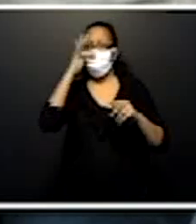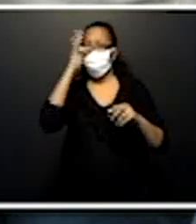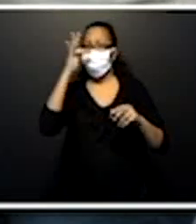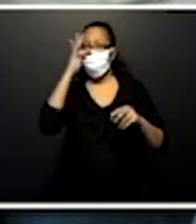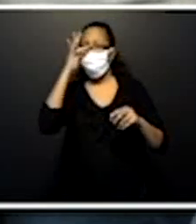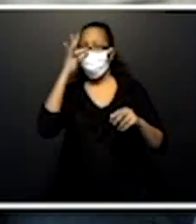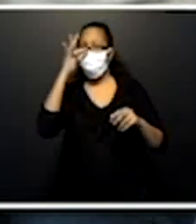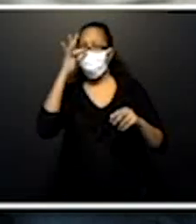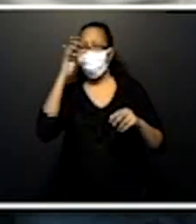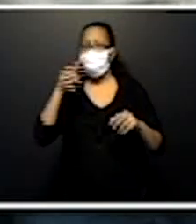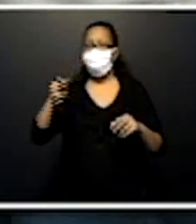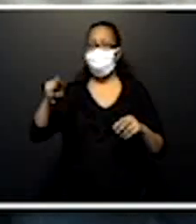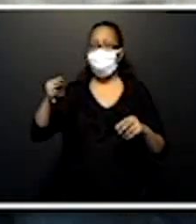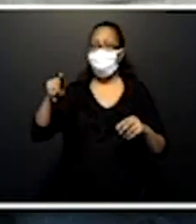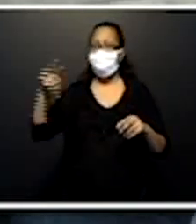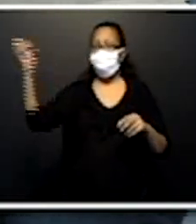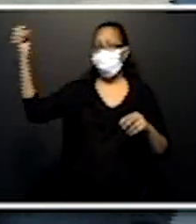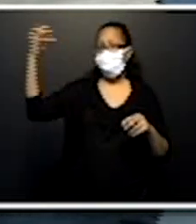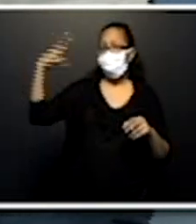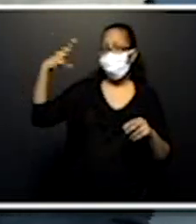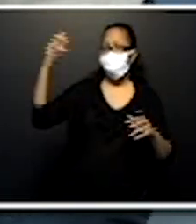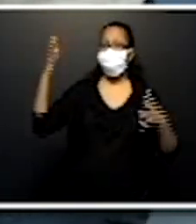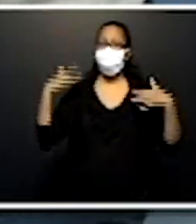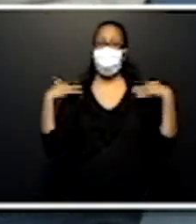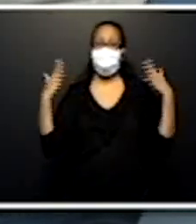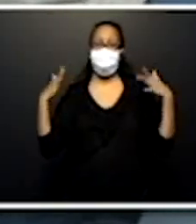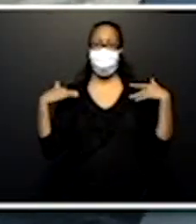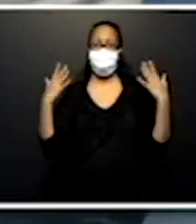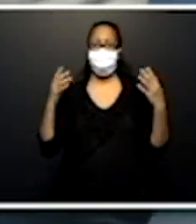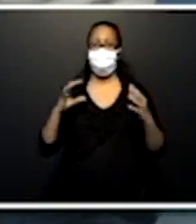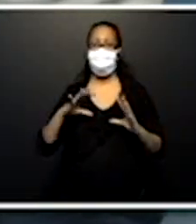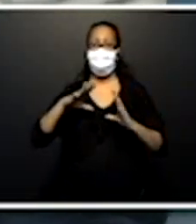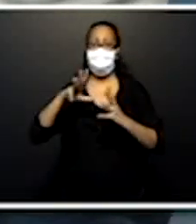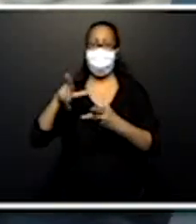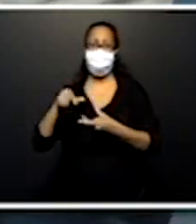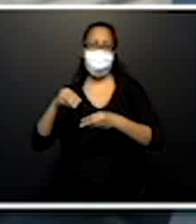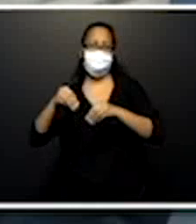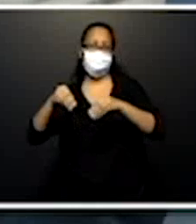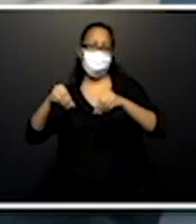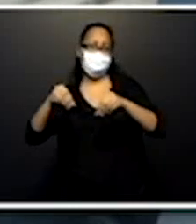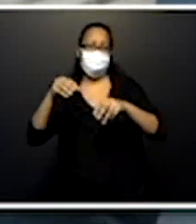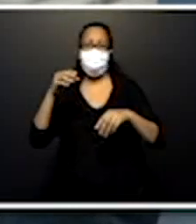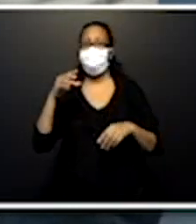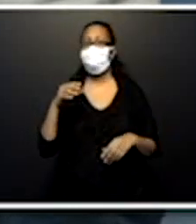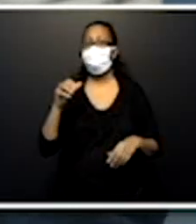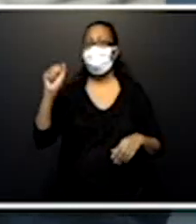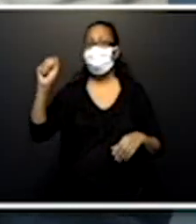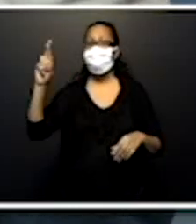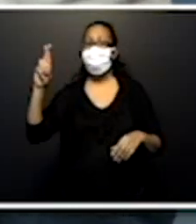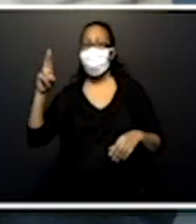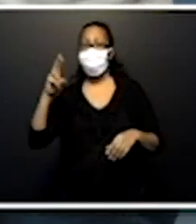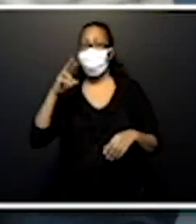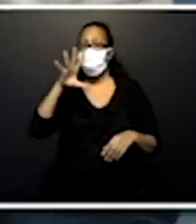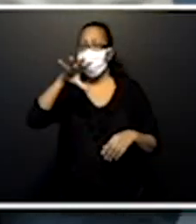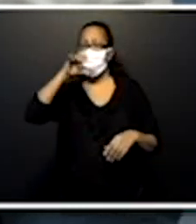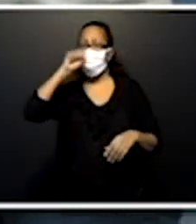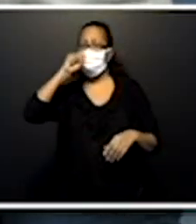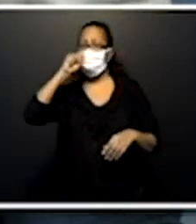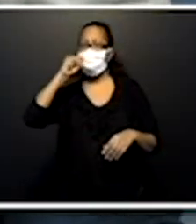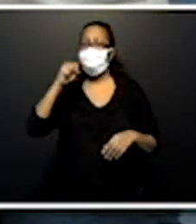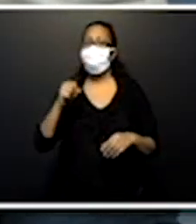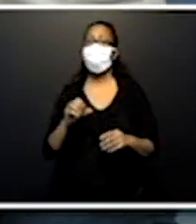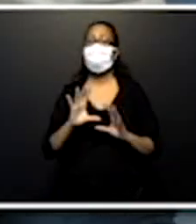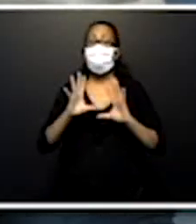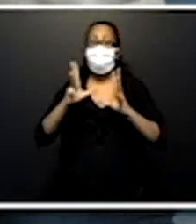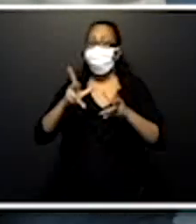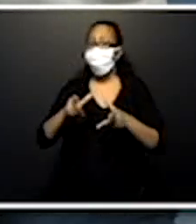a luz, o calor, a alegria, né? A terra e o ar. E tudo parecerá voar. Então, é